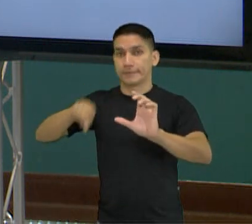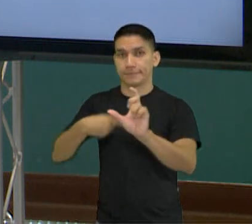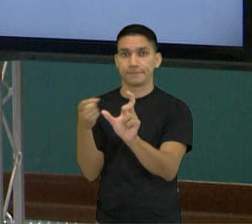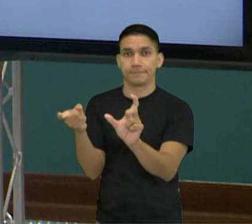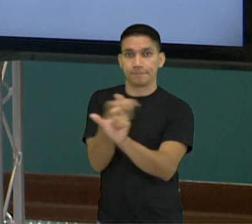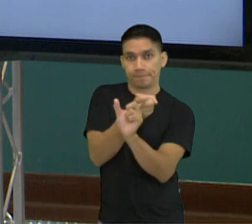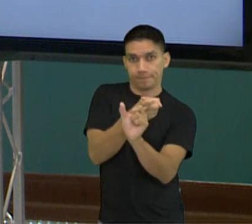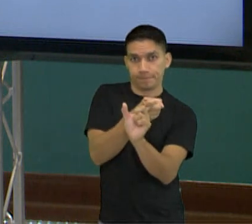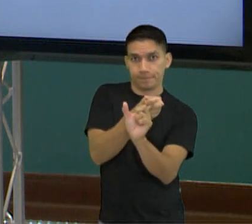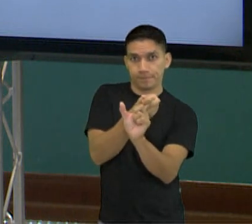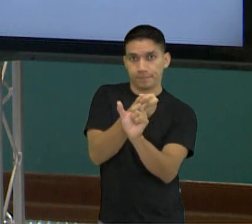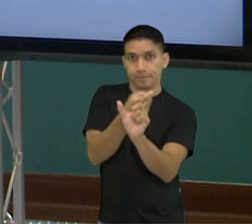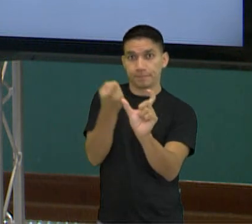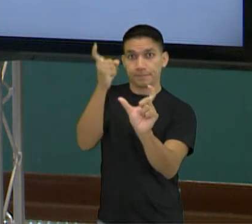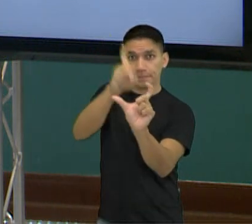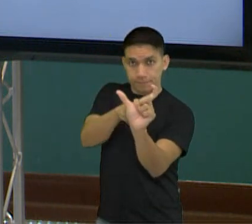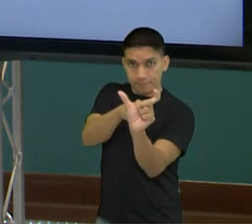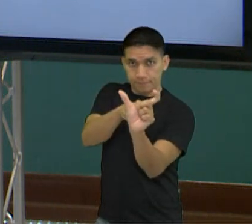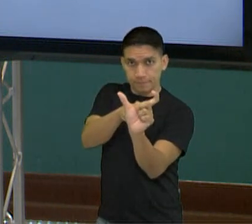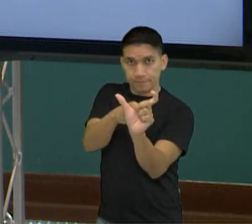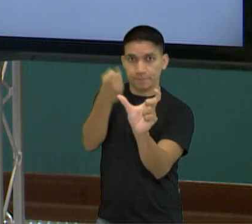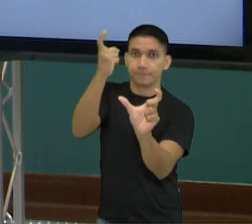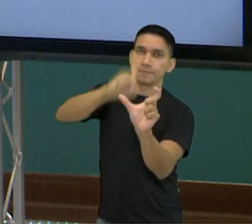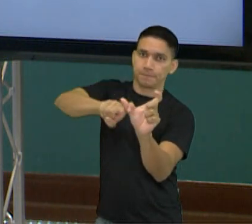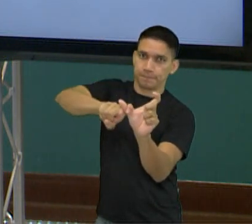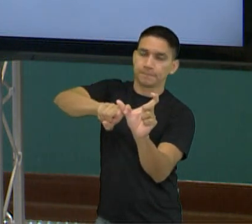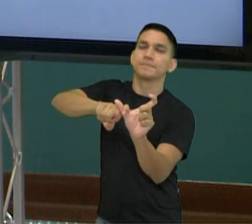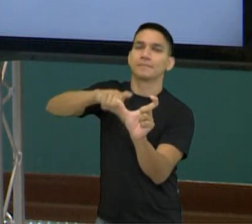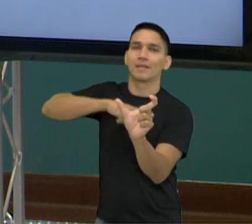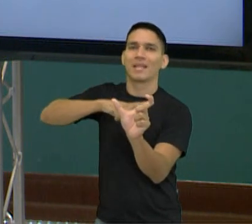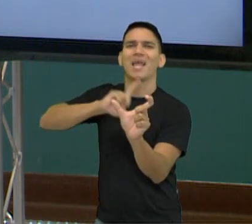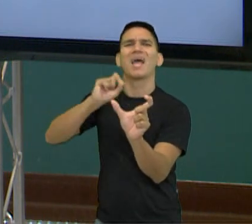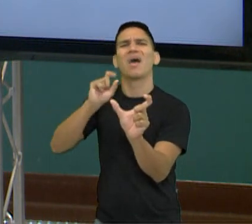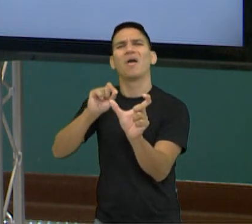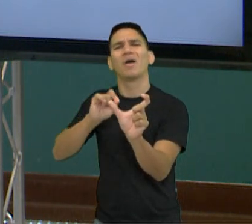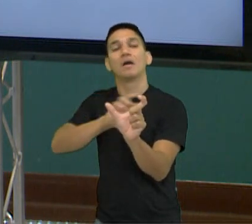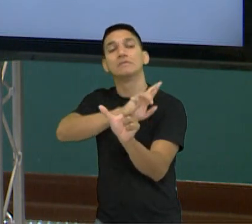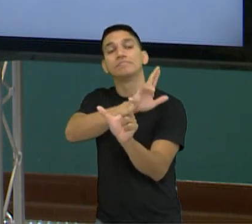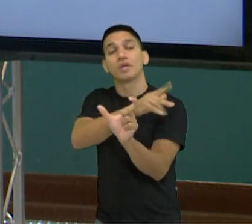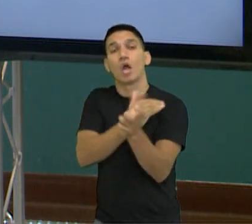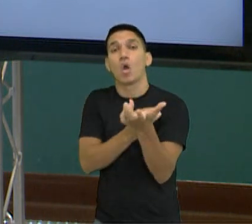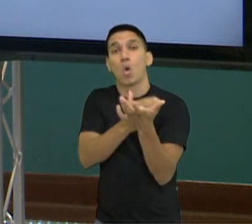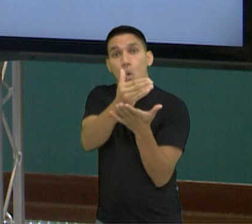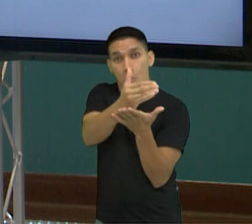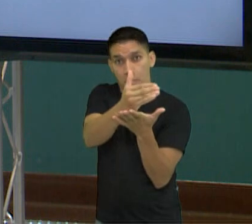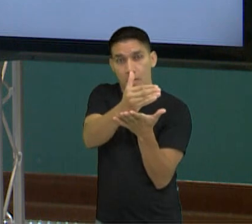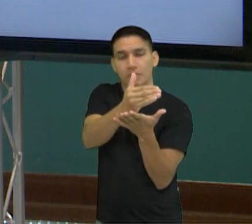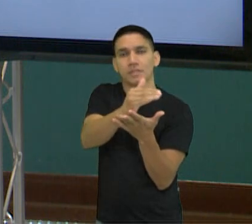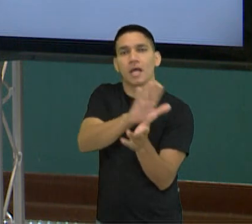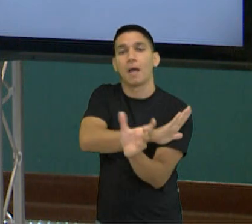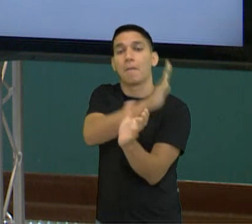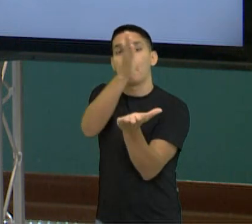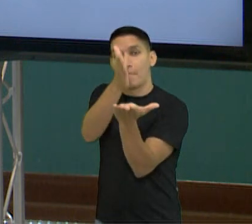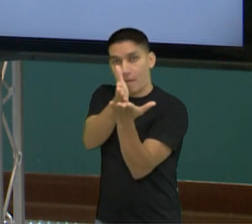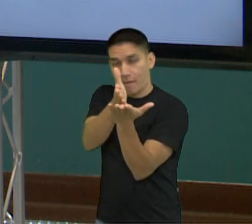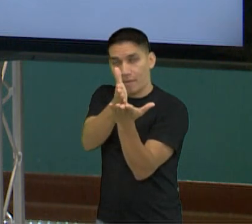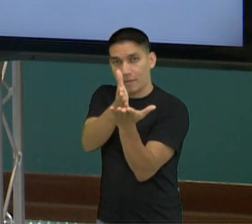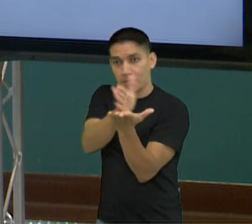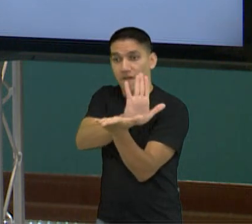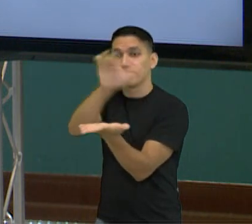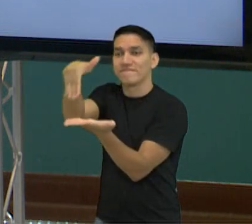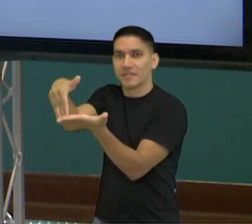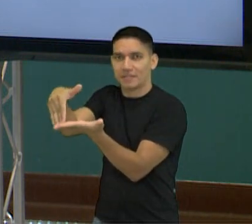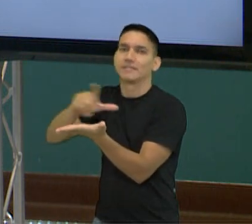prefixo, de um infixo e um sufixo, ou seja, uma parte inicial, uma parte intermediária e uma